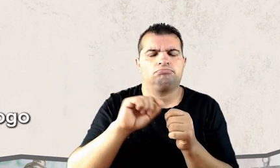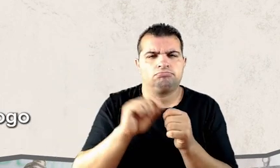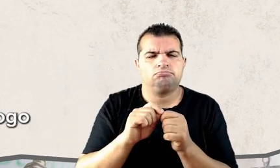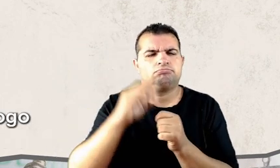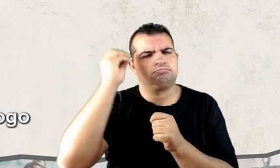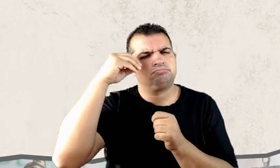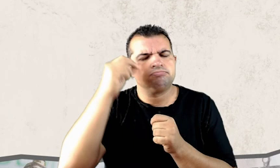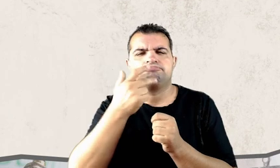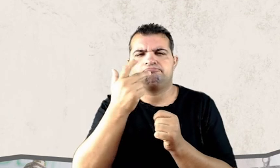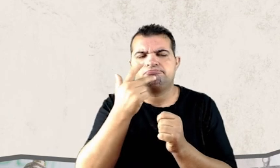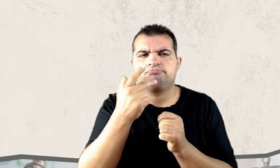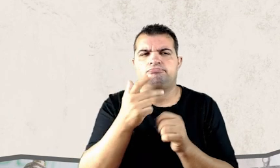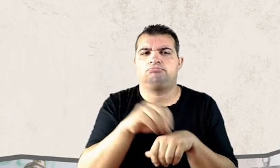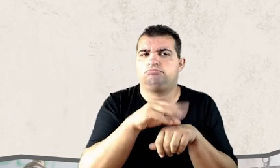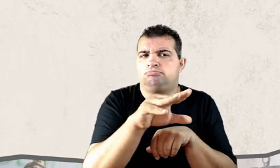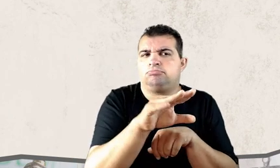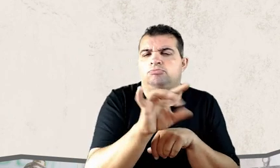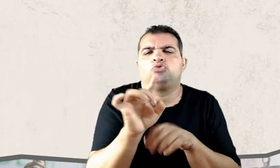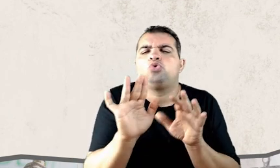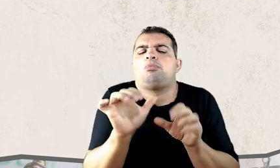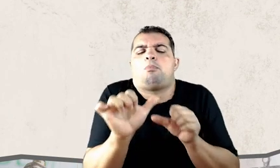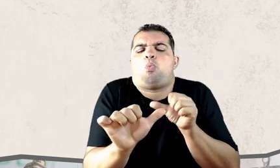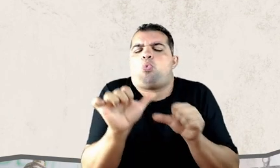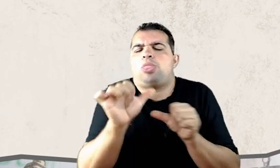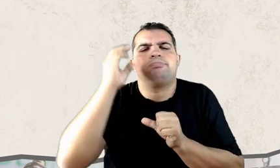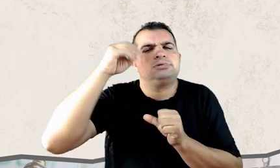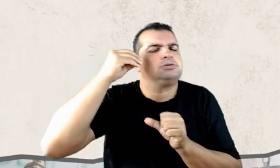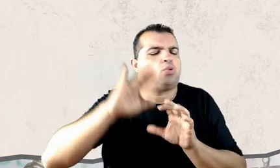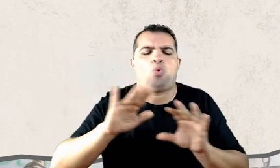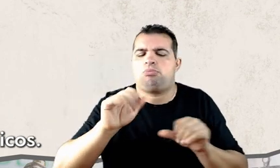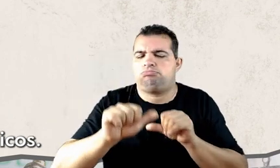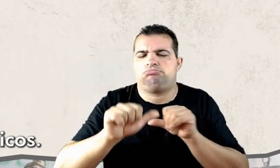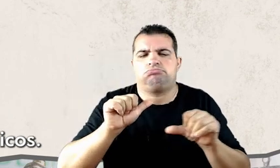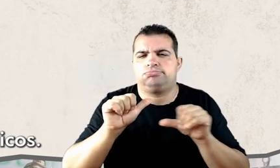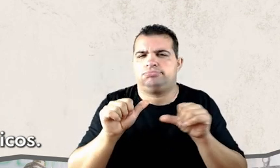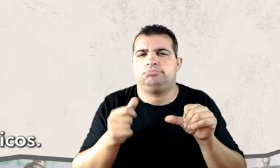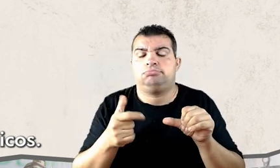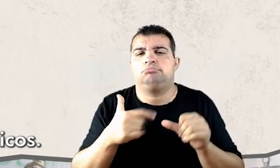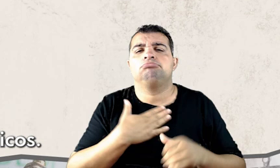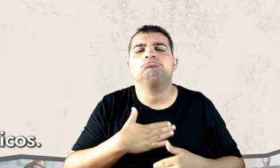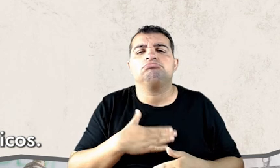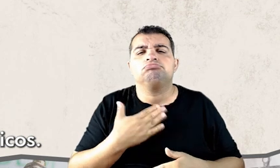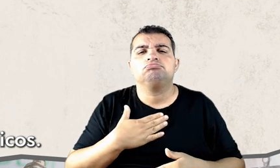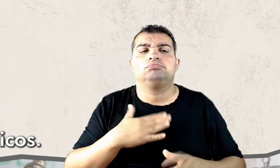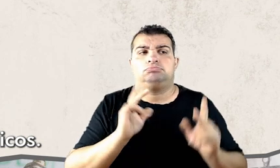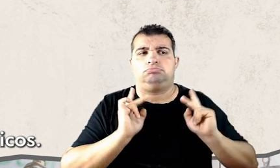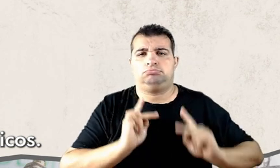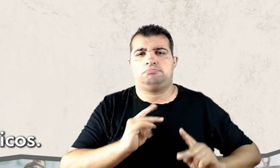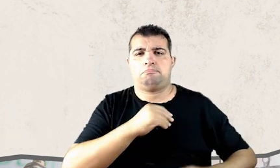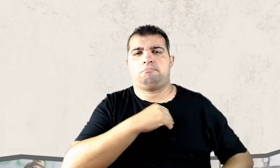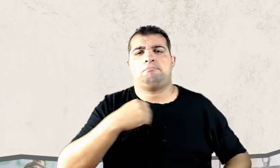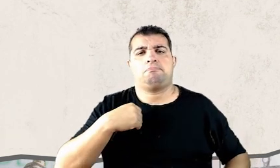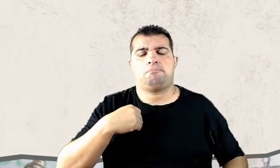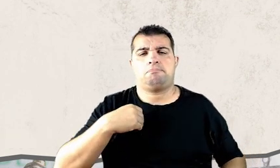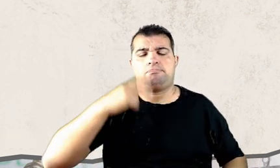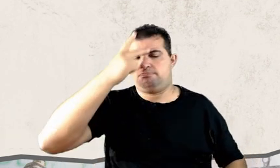faz psicologia clínica, vamos dizer que o psicólogo faz ajustamento psicológico. E com isso, eles acalmaram os